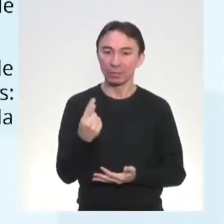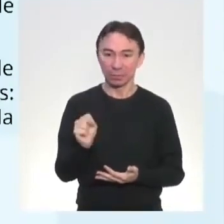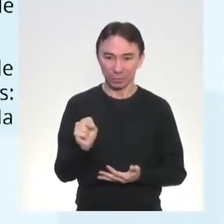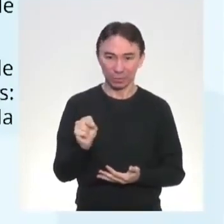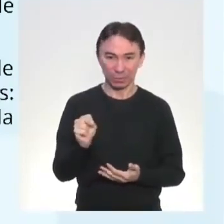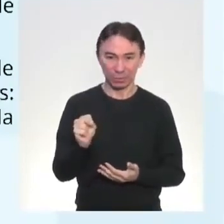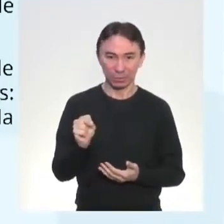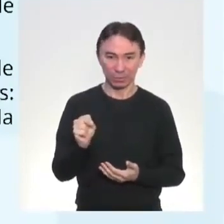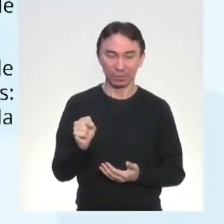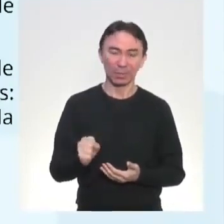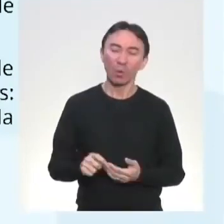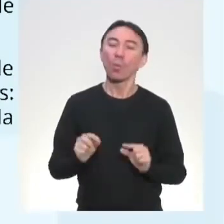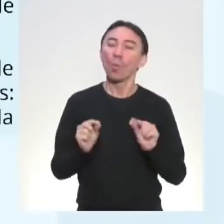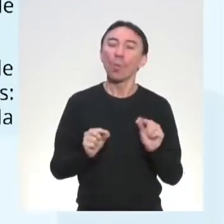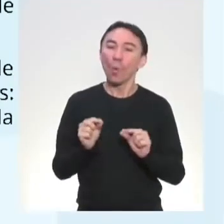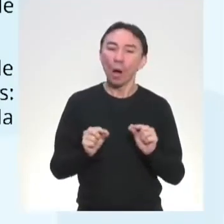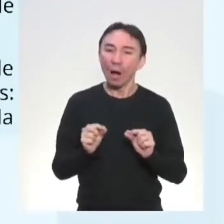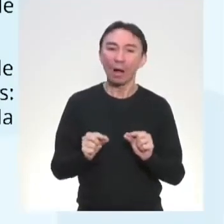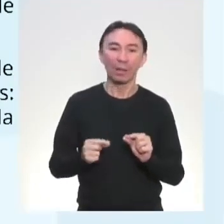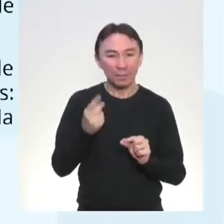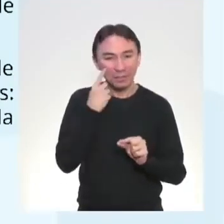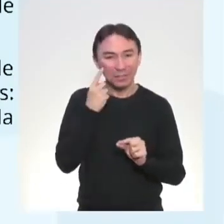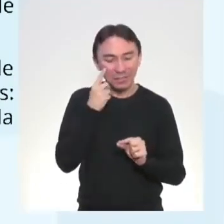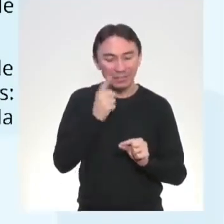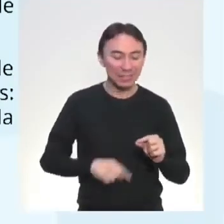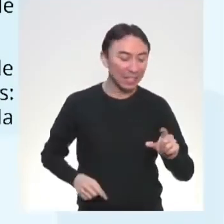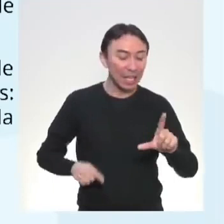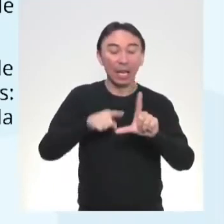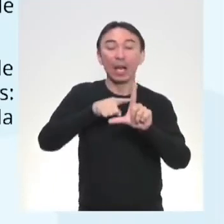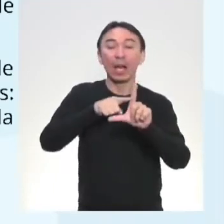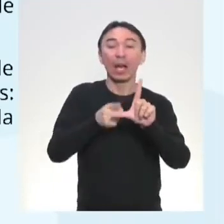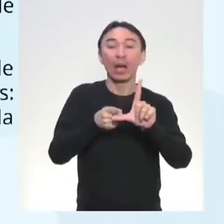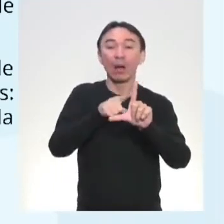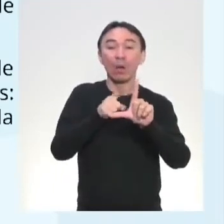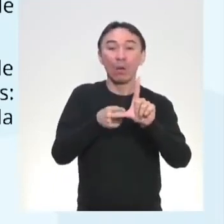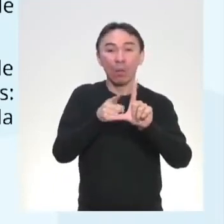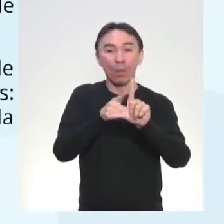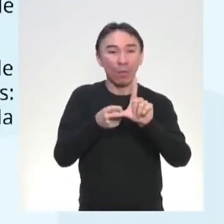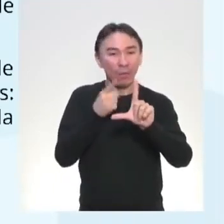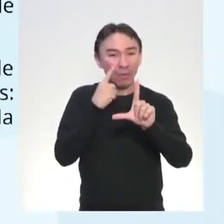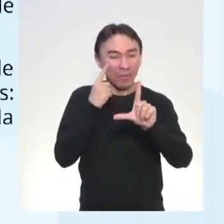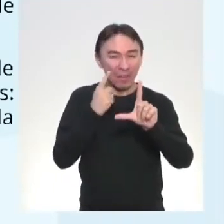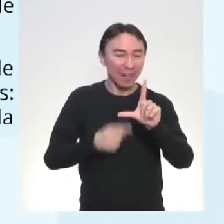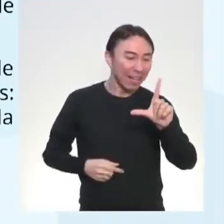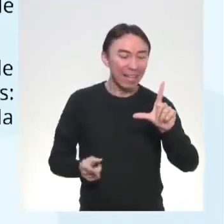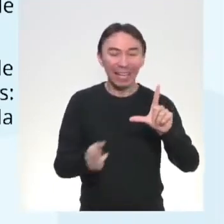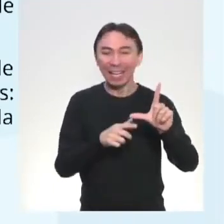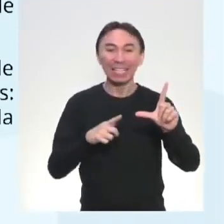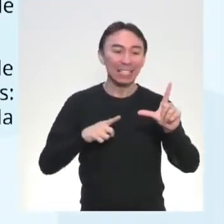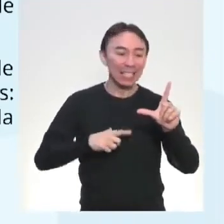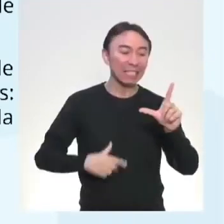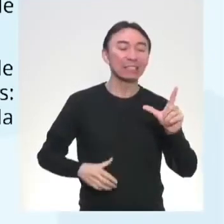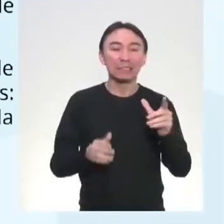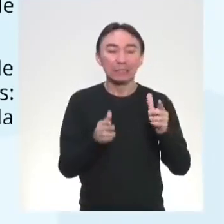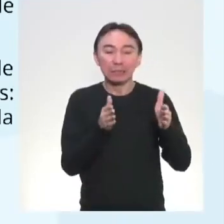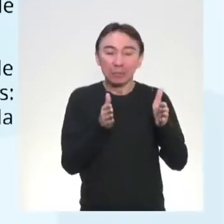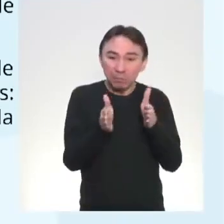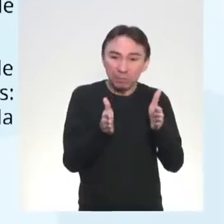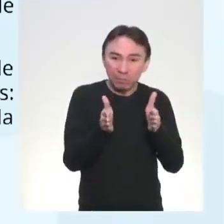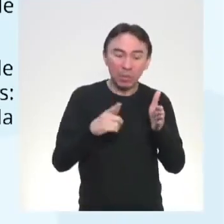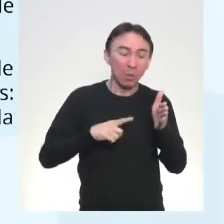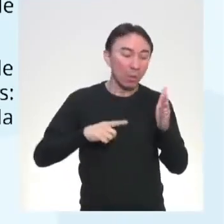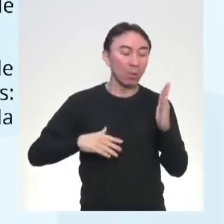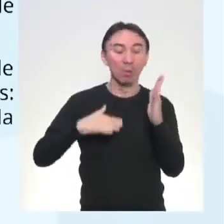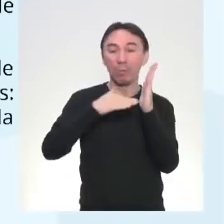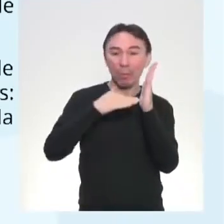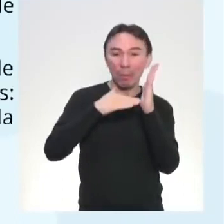EF05MA18, que é reconhecer a congruência dos ângulos e a proporcionalidade entre os lados correspondentes de figuras